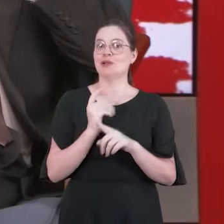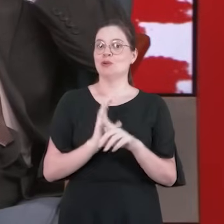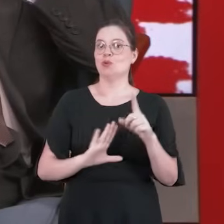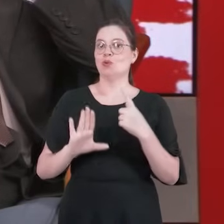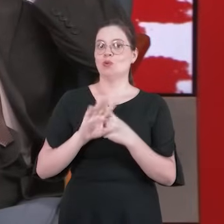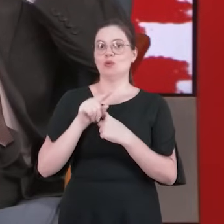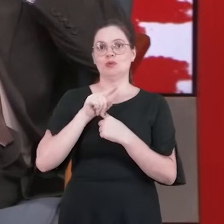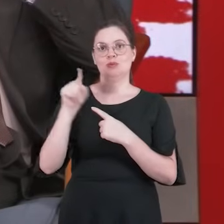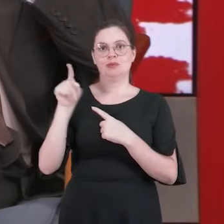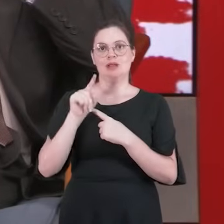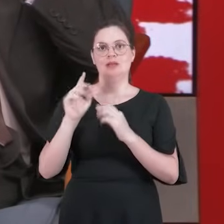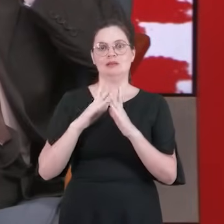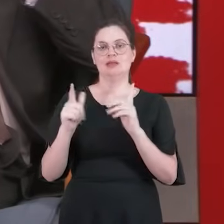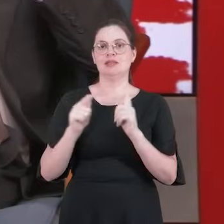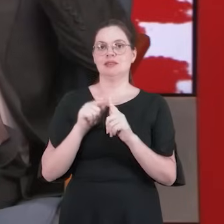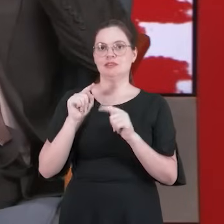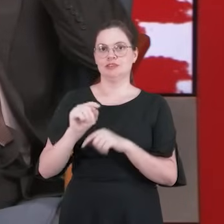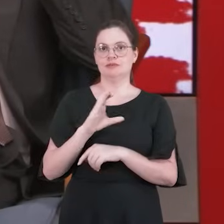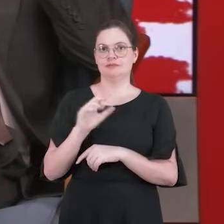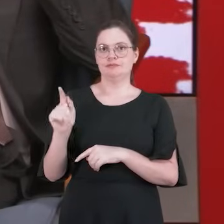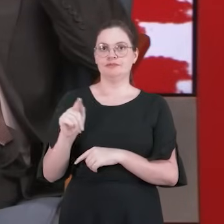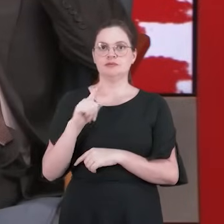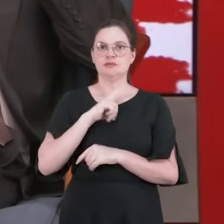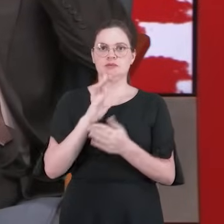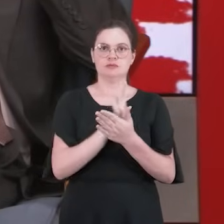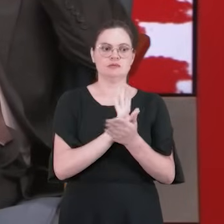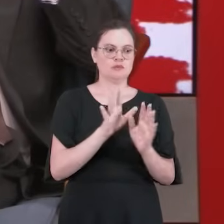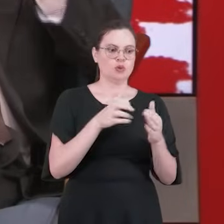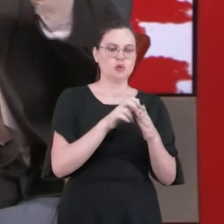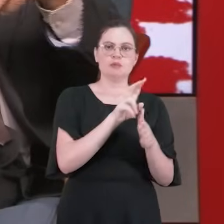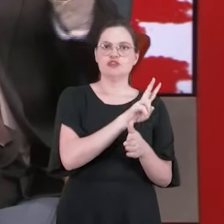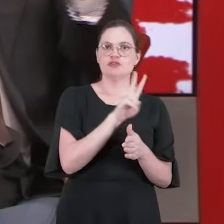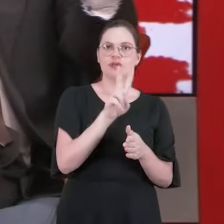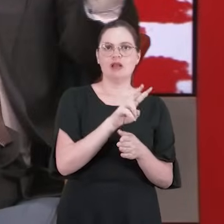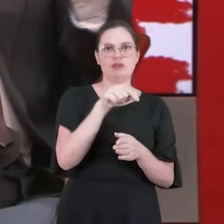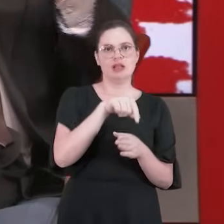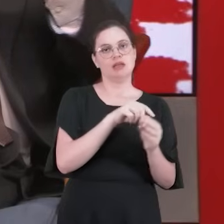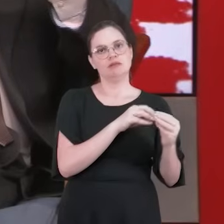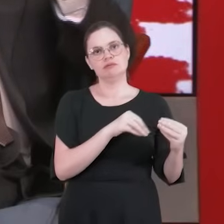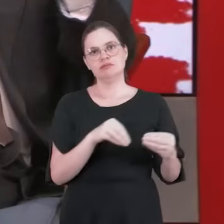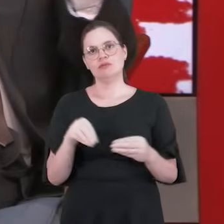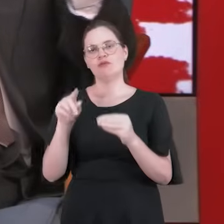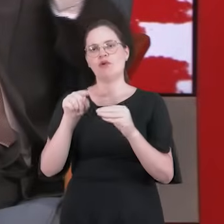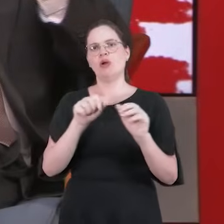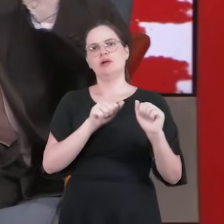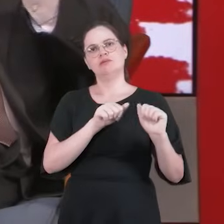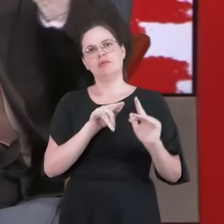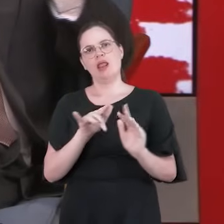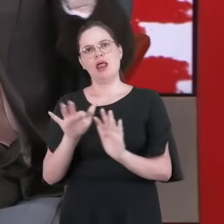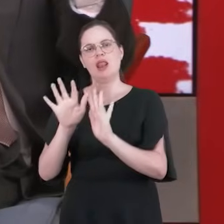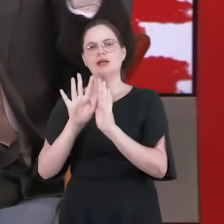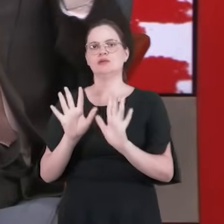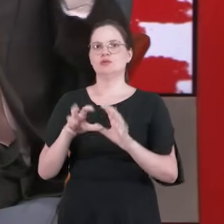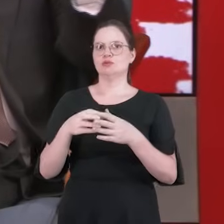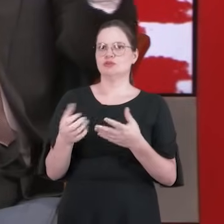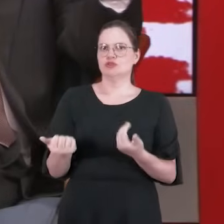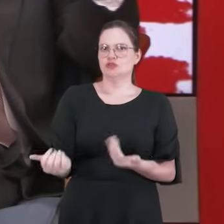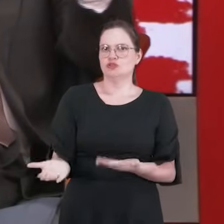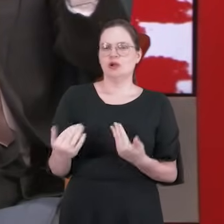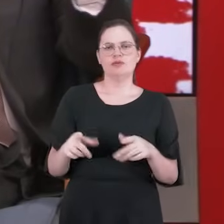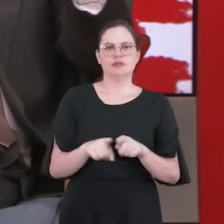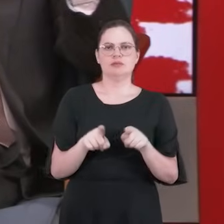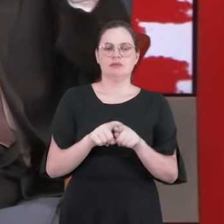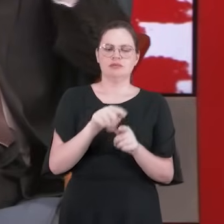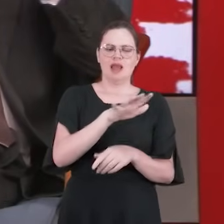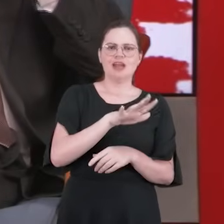Campo Grande. Aí grupos daqui de Vila Velha iam lá, eu fui, uns jovens iam, grupos também de